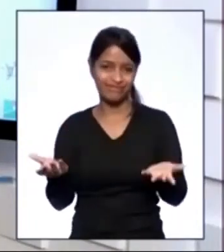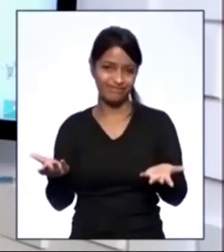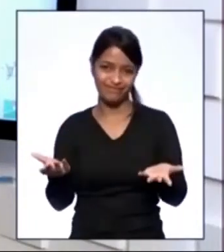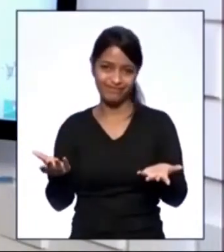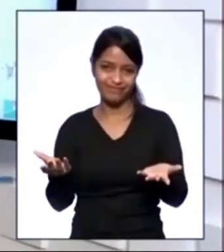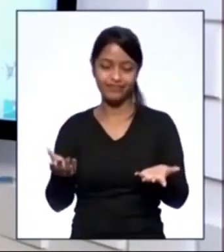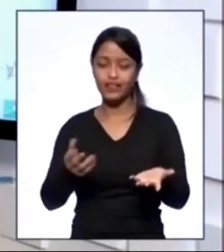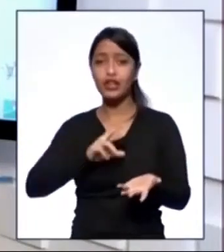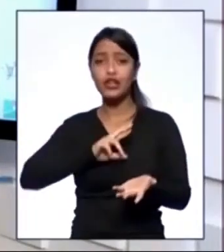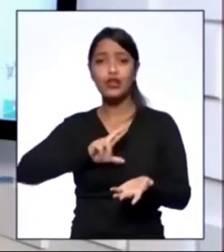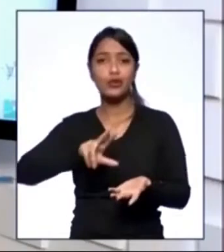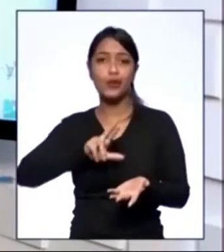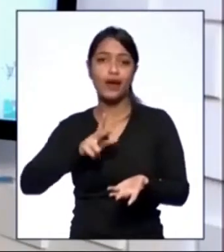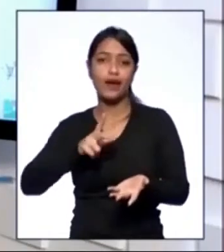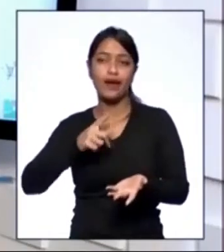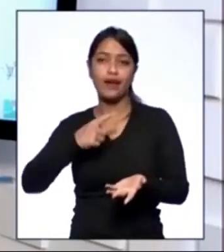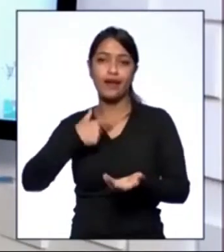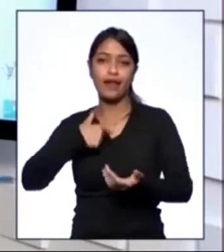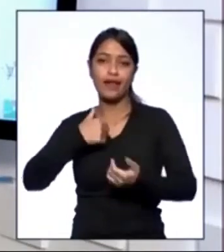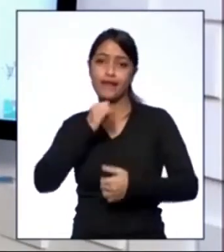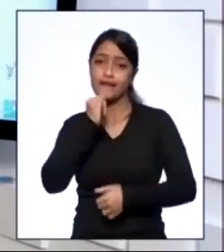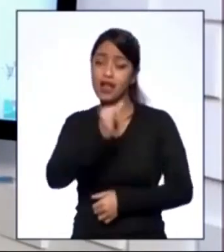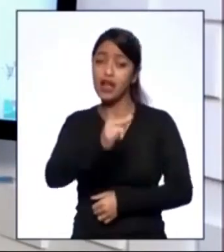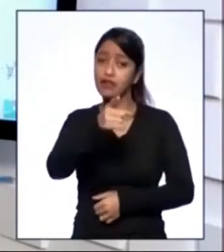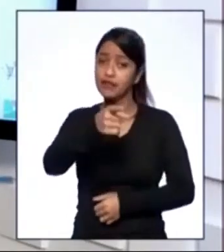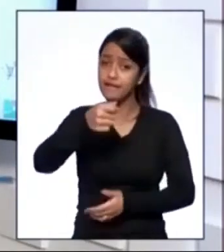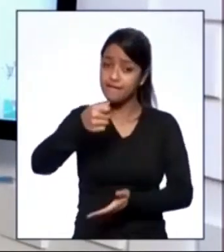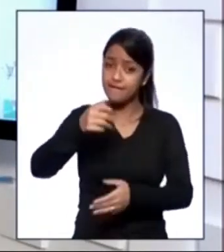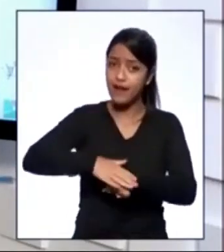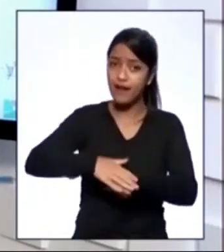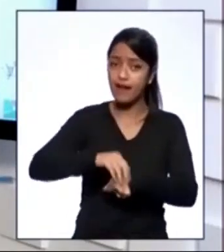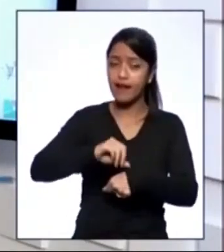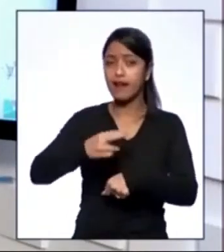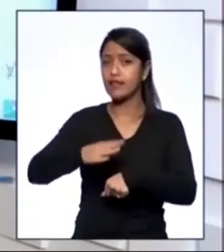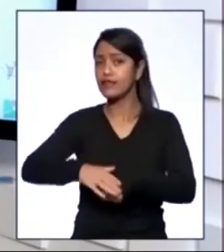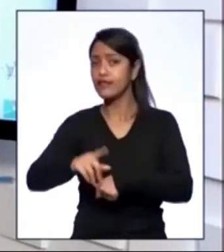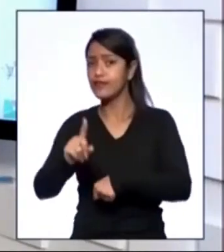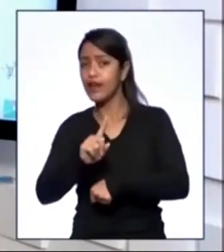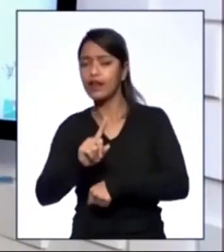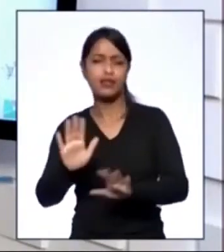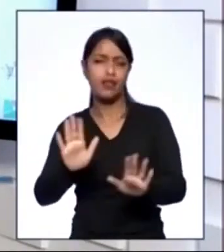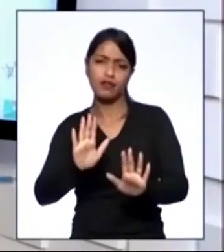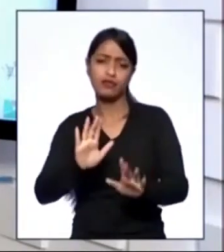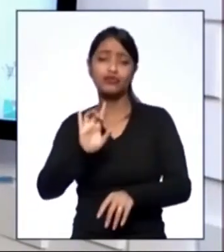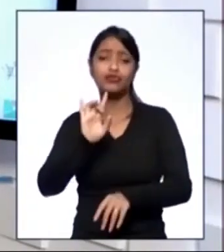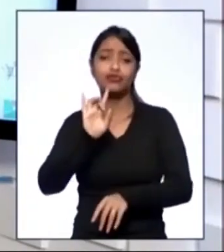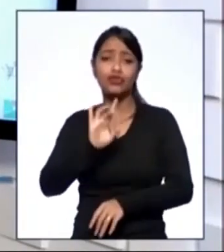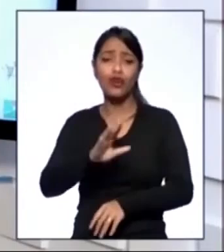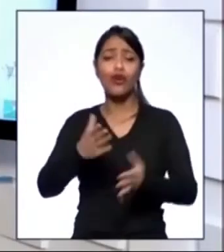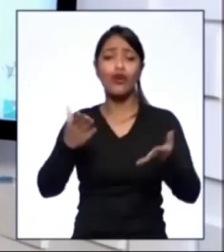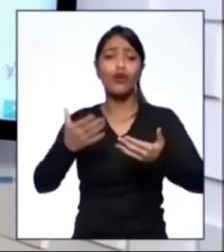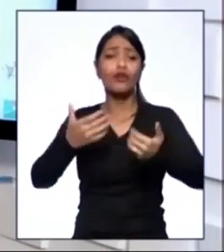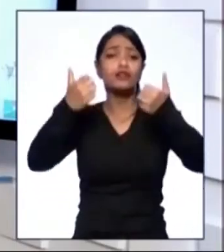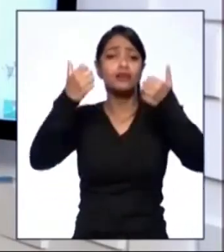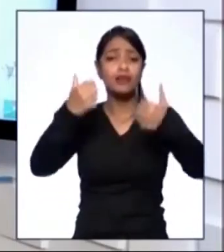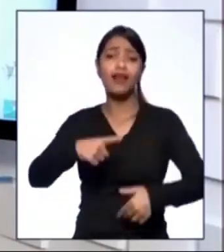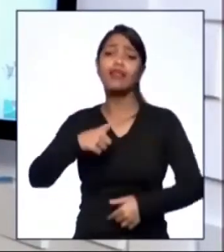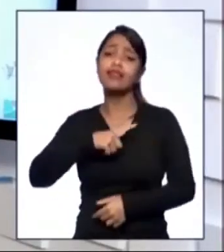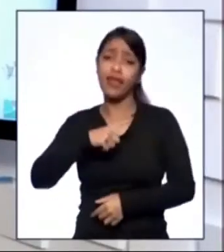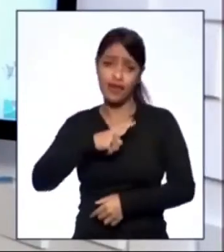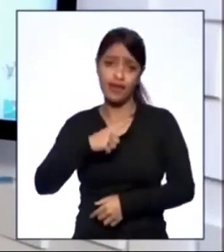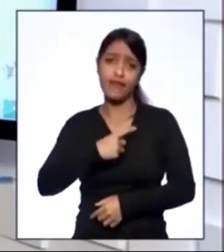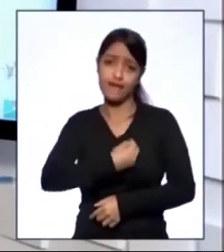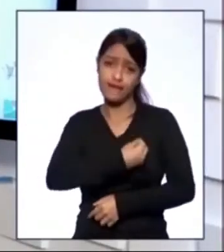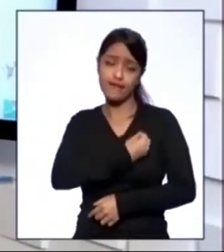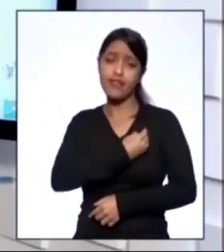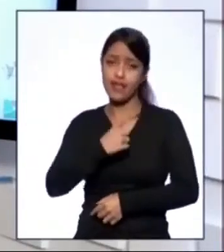está dizendo para você fazer ou não fazer. Nós estamos dizendo, ó, isso existe. Tá? Se é bom, se não é, se você gosta, se